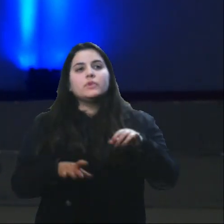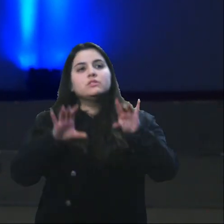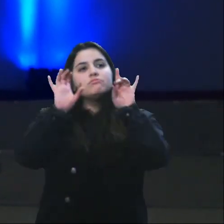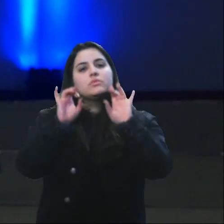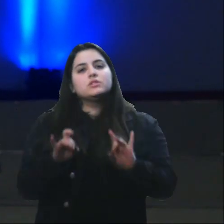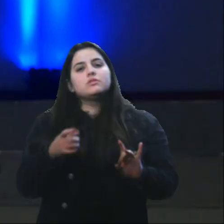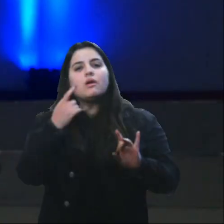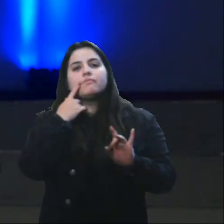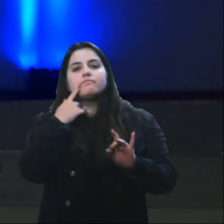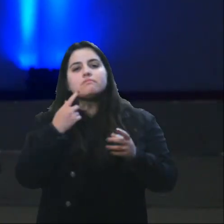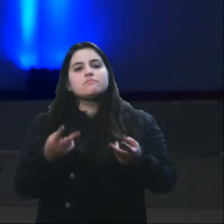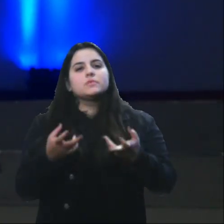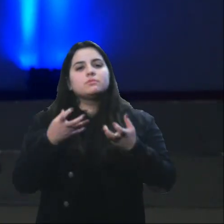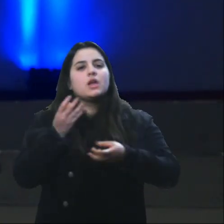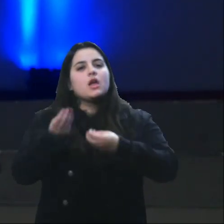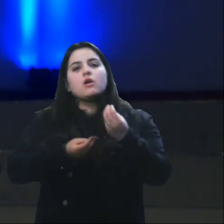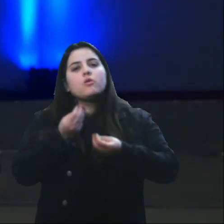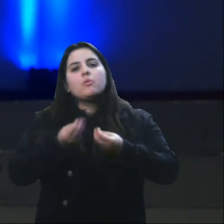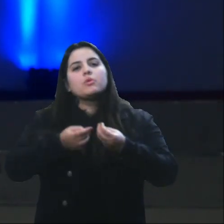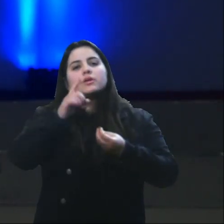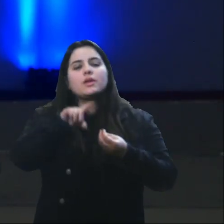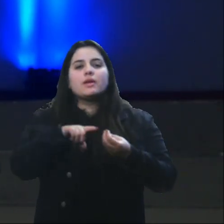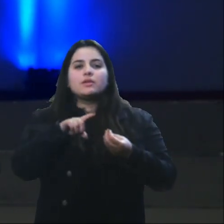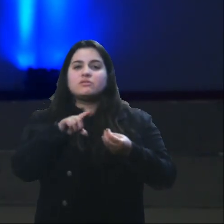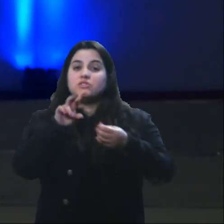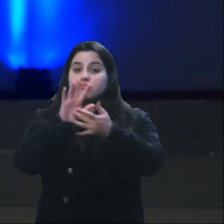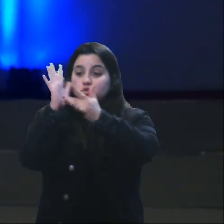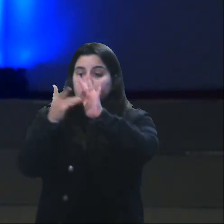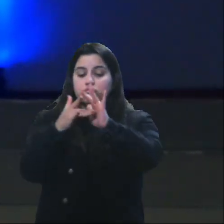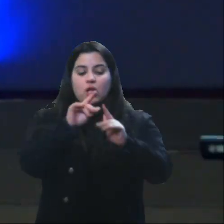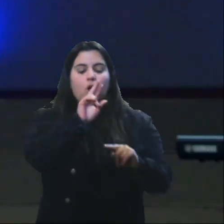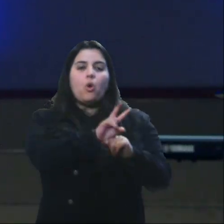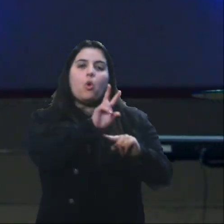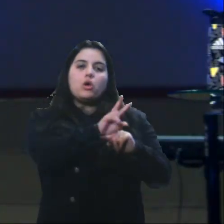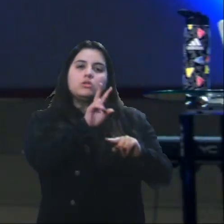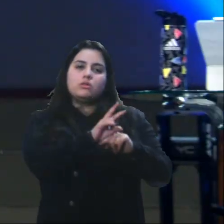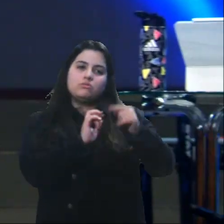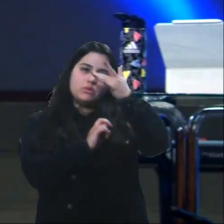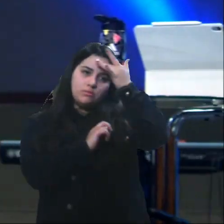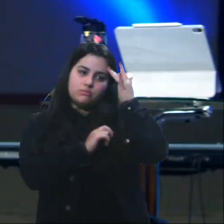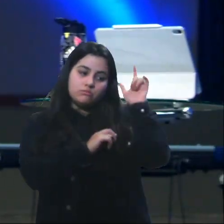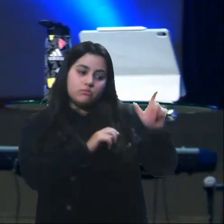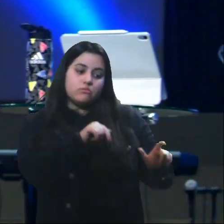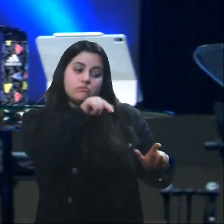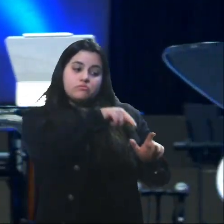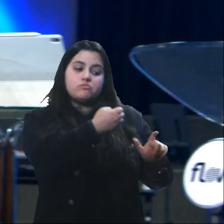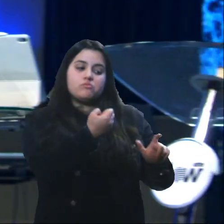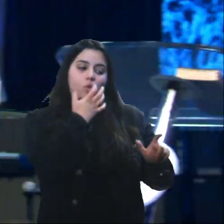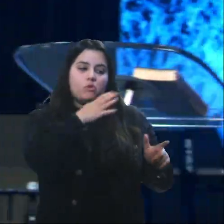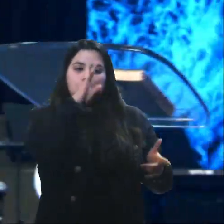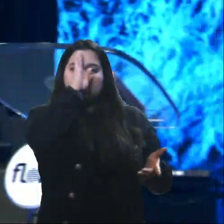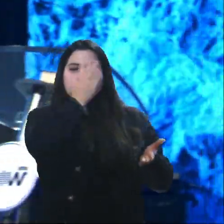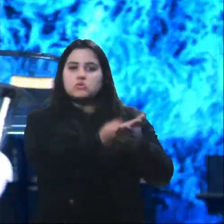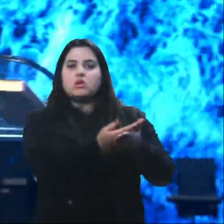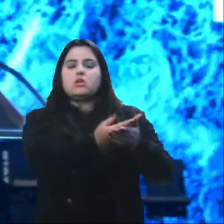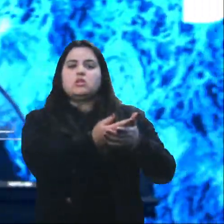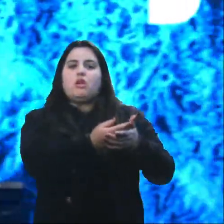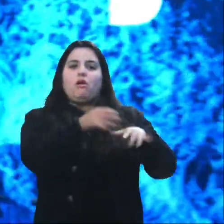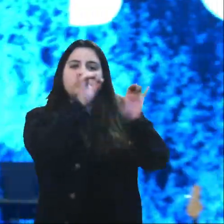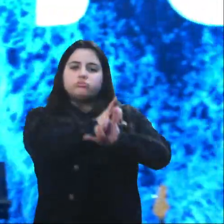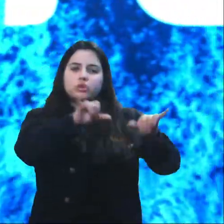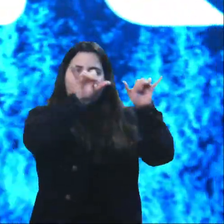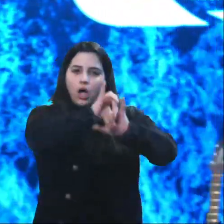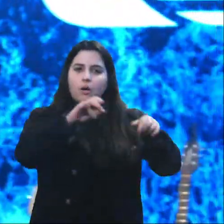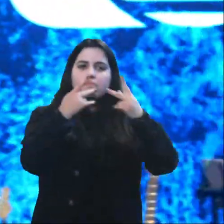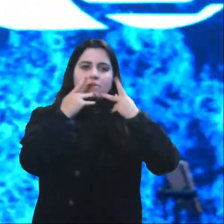trata aqueles que dão bons frutos, aqueles que creem nele, aqueles que pregam o Evangelho, aqueles